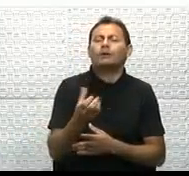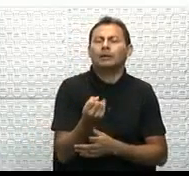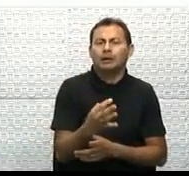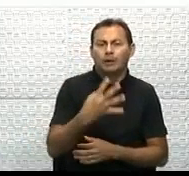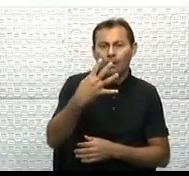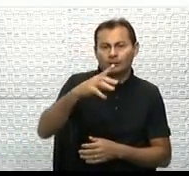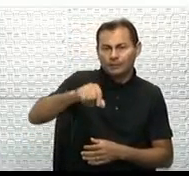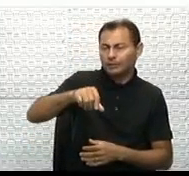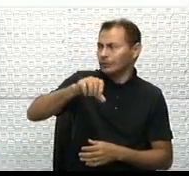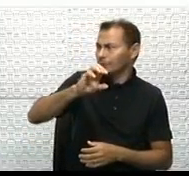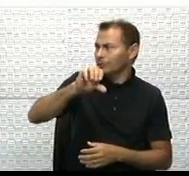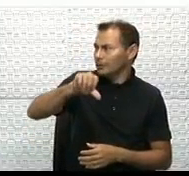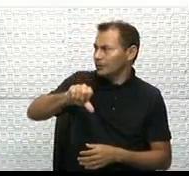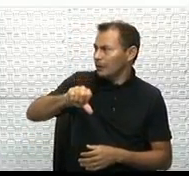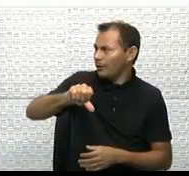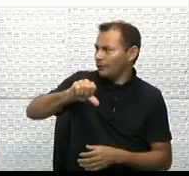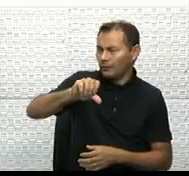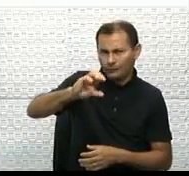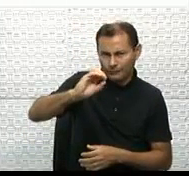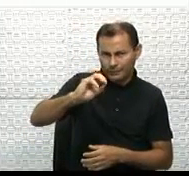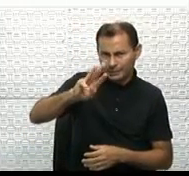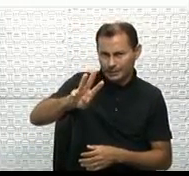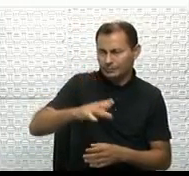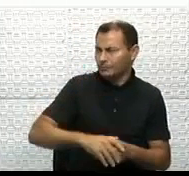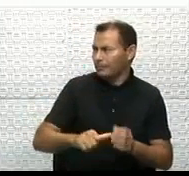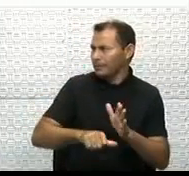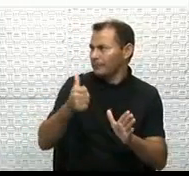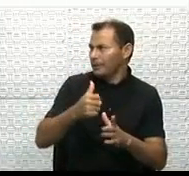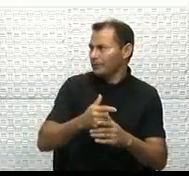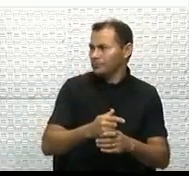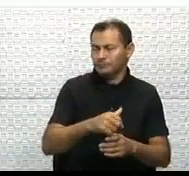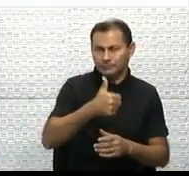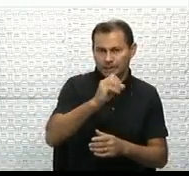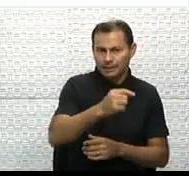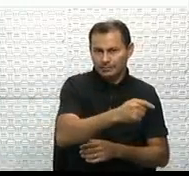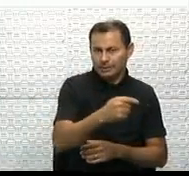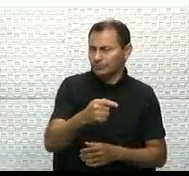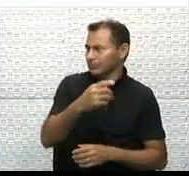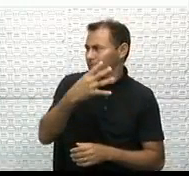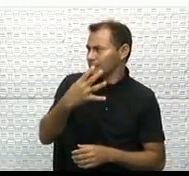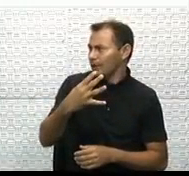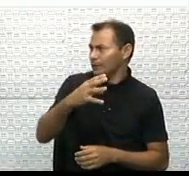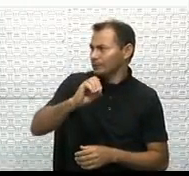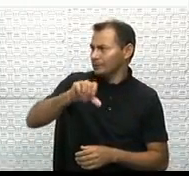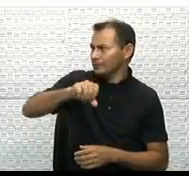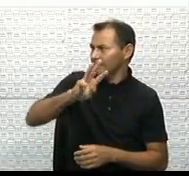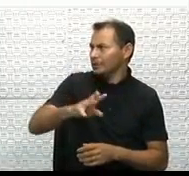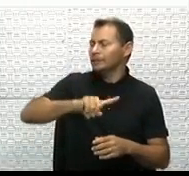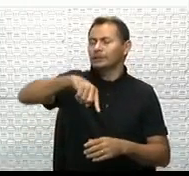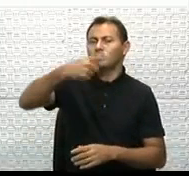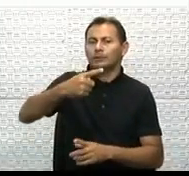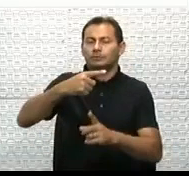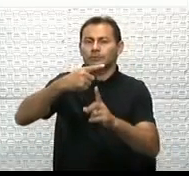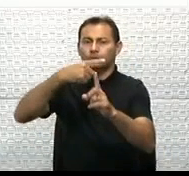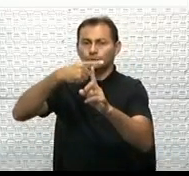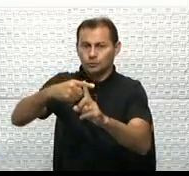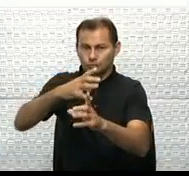4,903. Por isso, eu primeiro subtraio esse valor do 10 e depois eu somo.